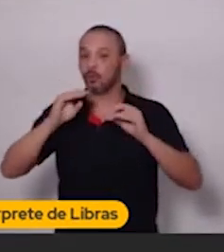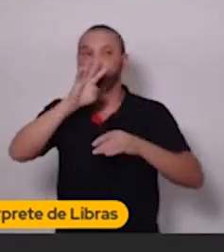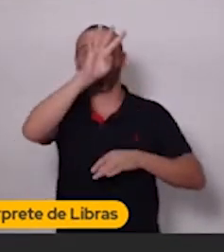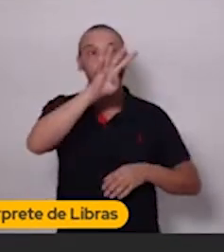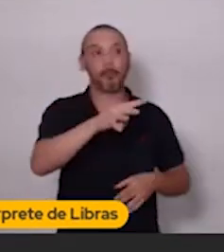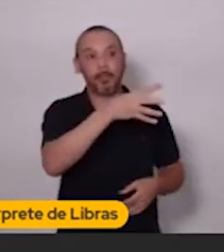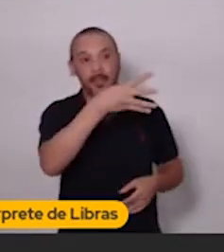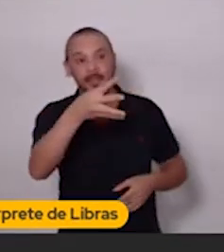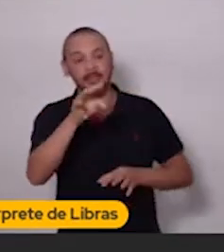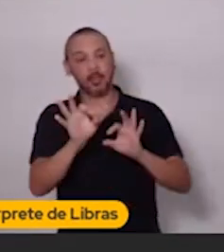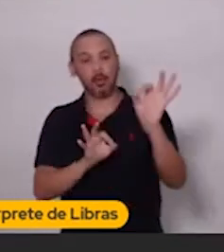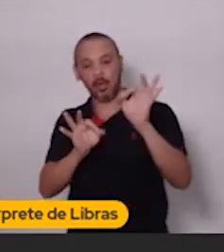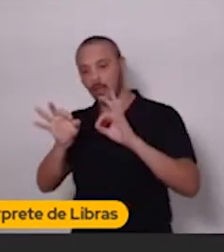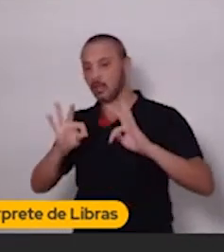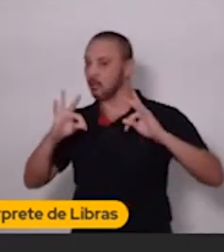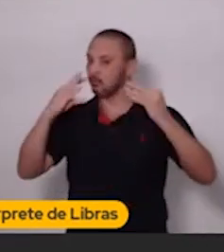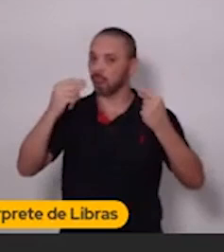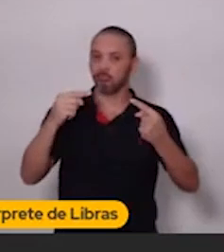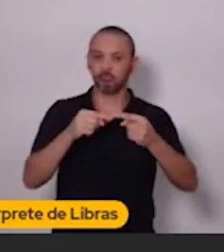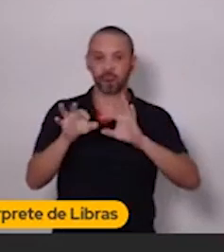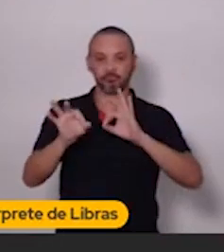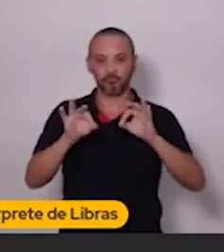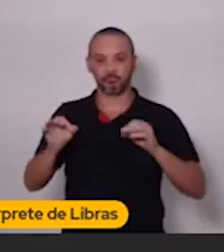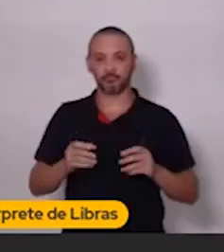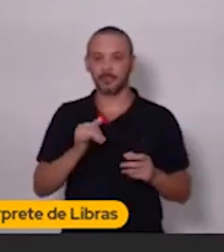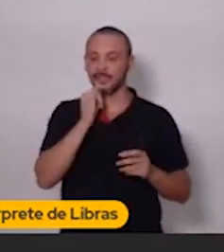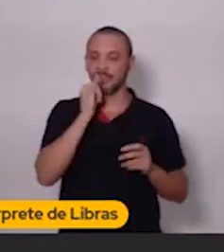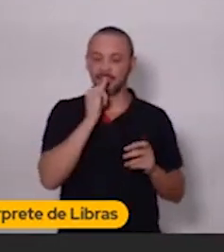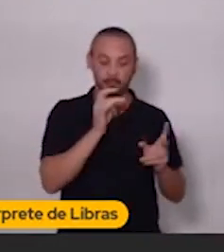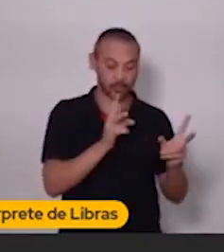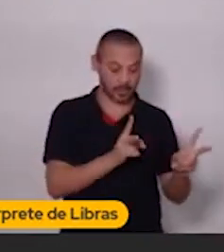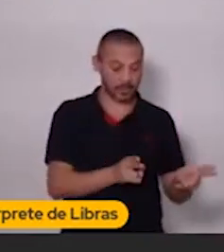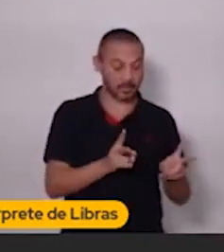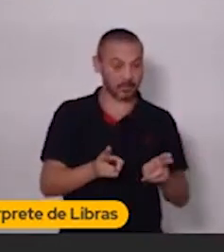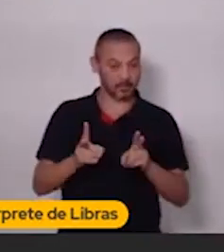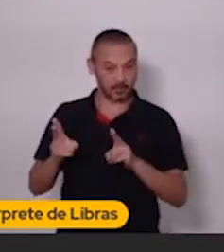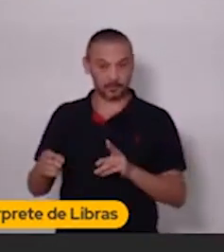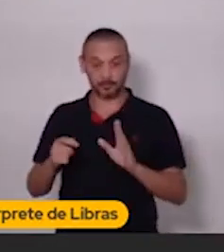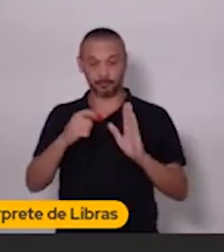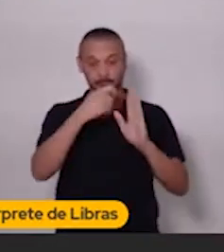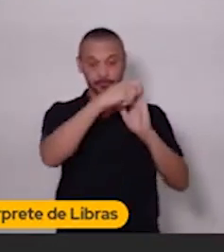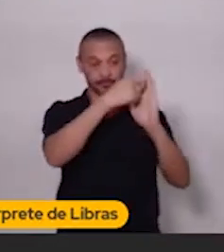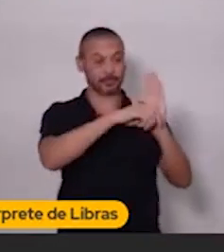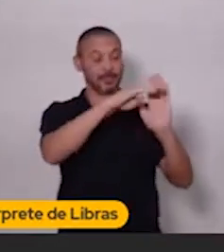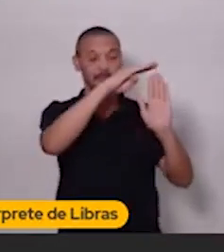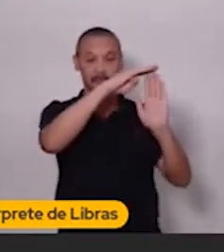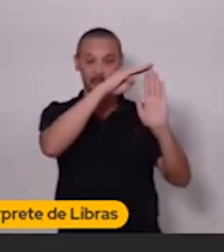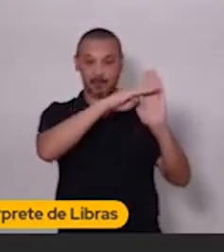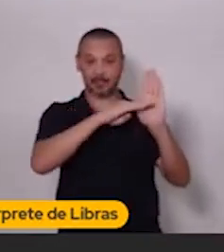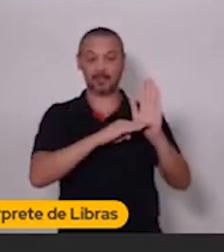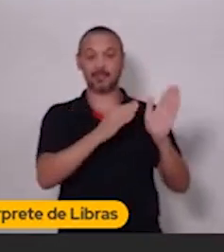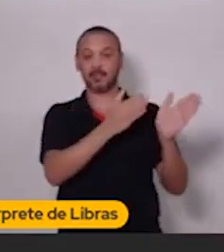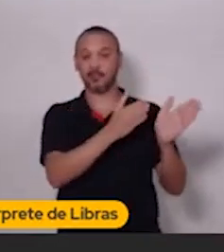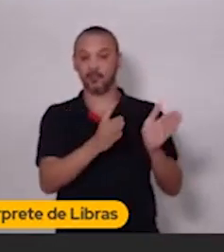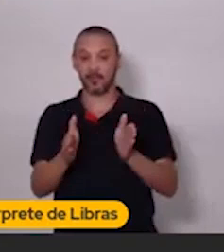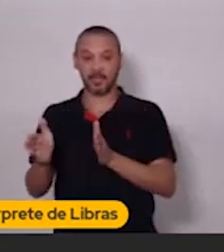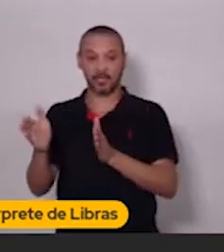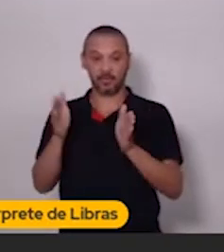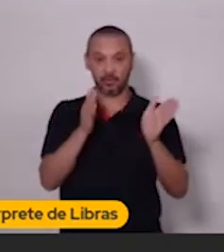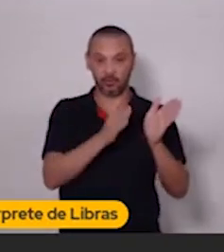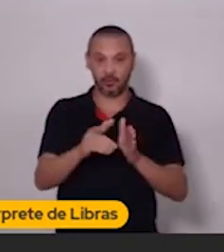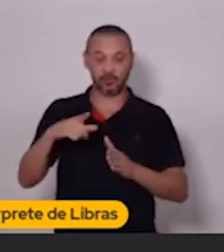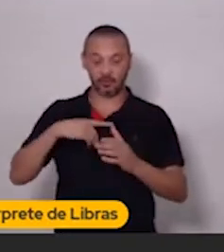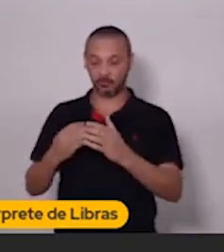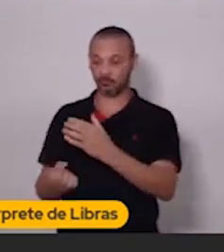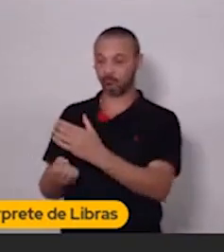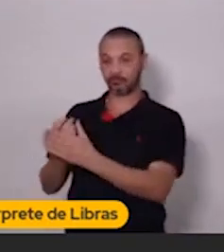planilhas, por exemplo, com edição. Se você tiver uma lista de vídeos para serem editados e para serem produzidos e